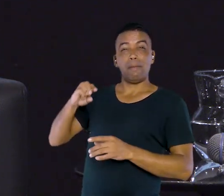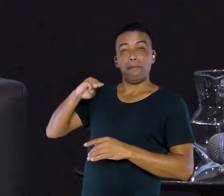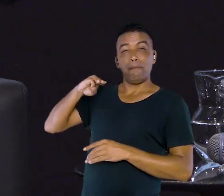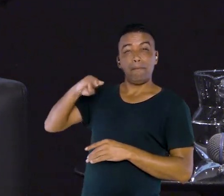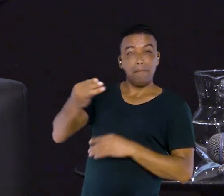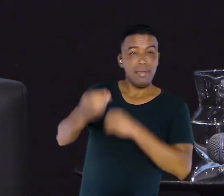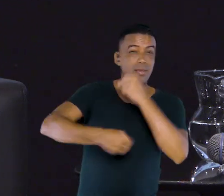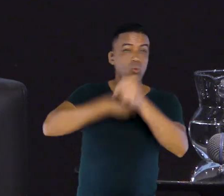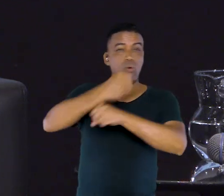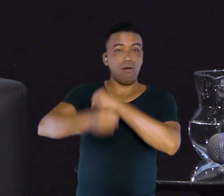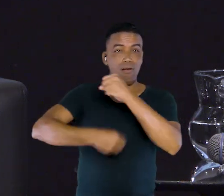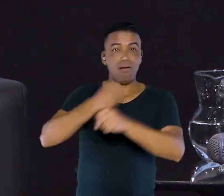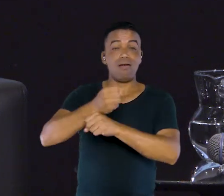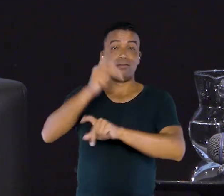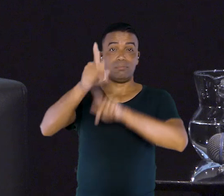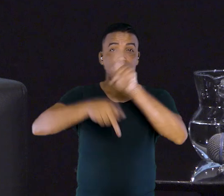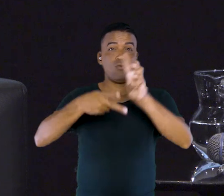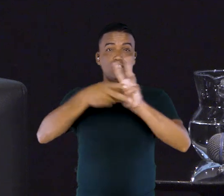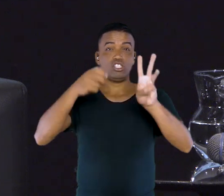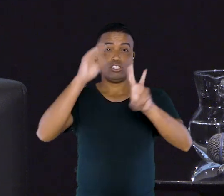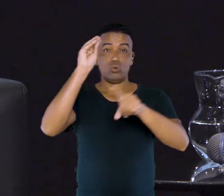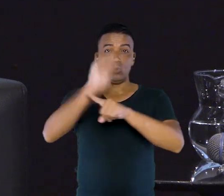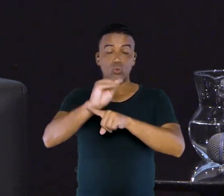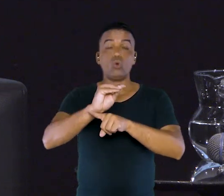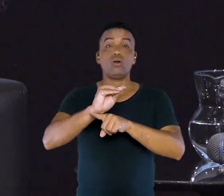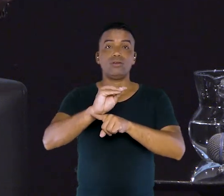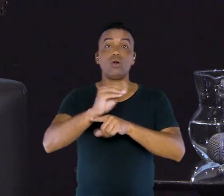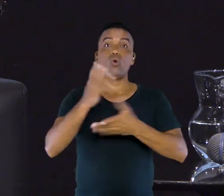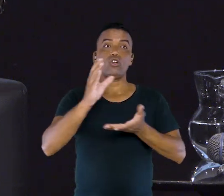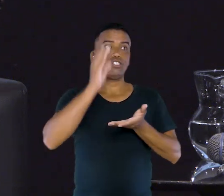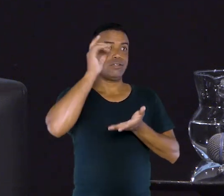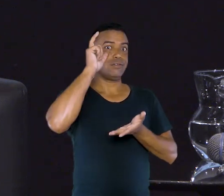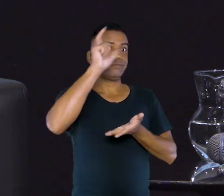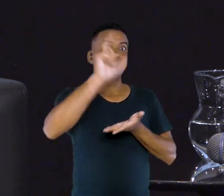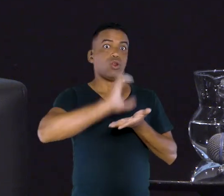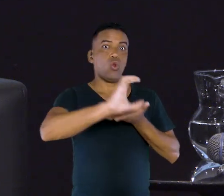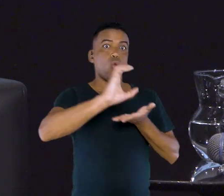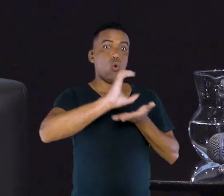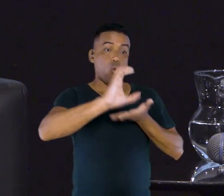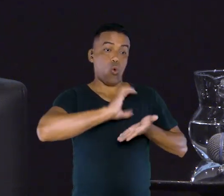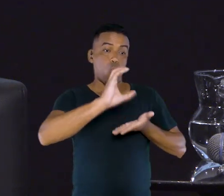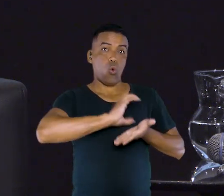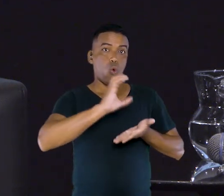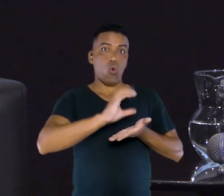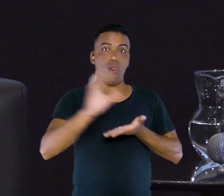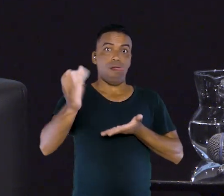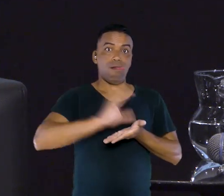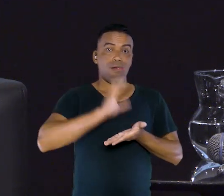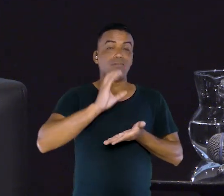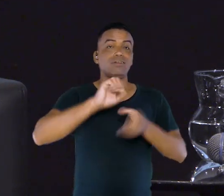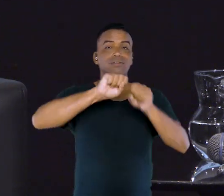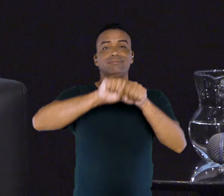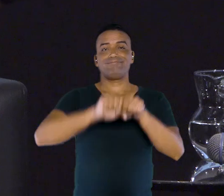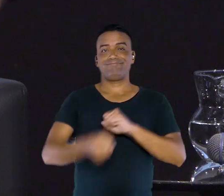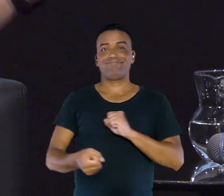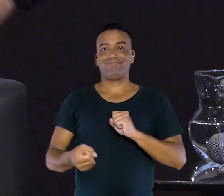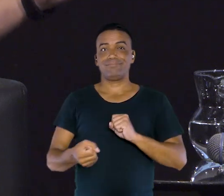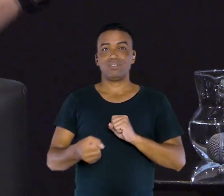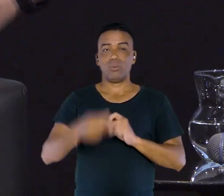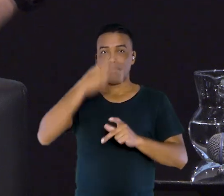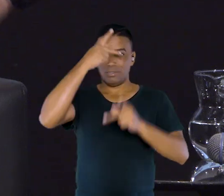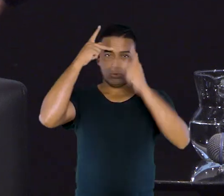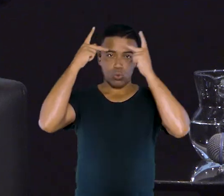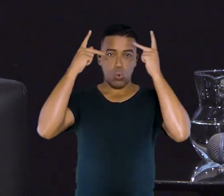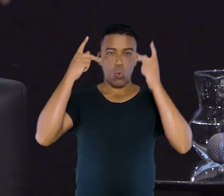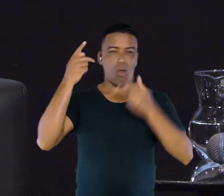que construíram essas paisagens, e um processo recente que visa um lucro no curto prazo, mas que no fundo está destruindo essa coisa que quem não